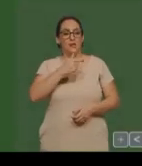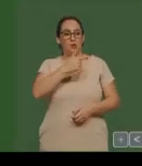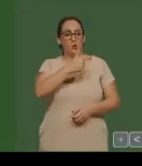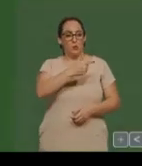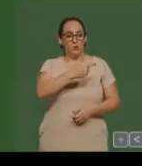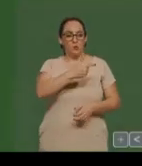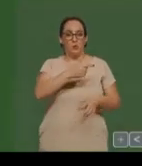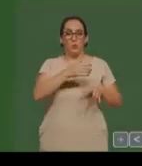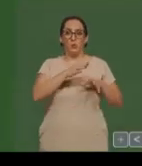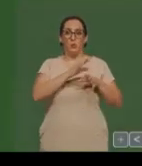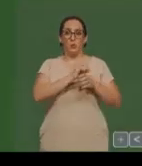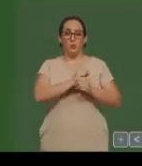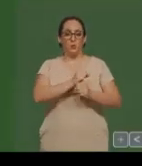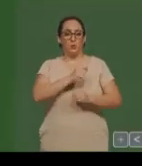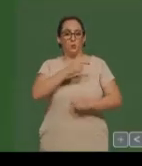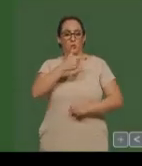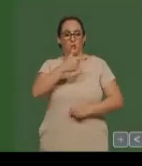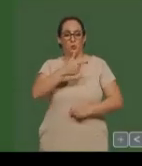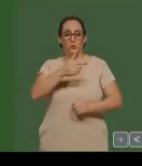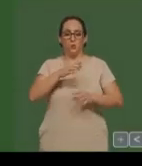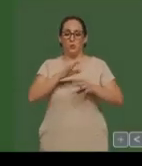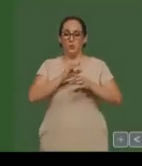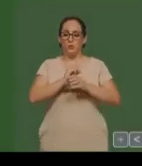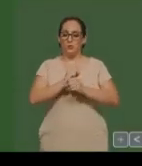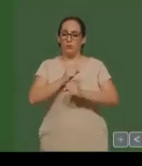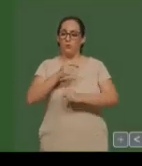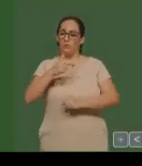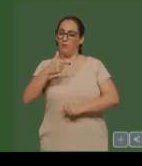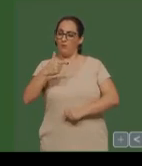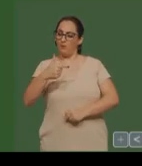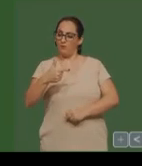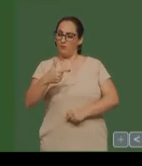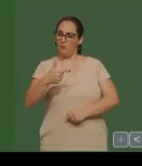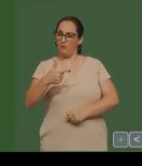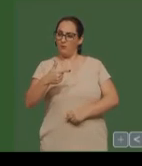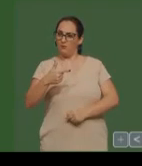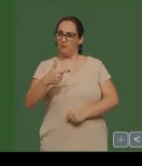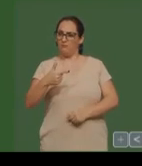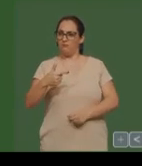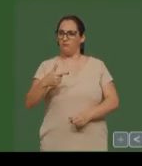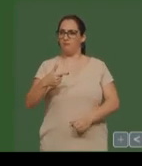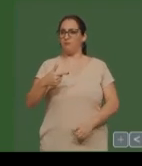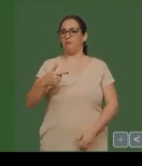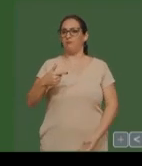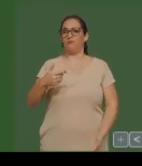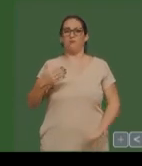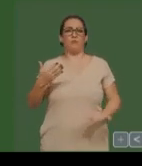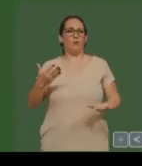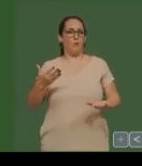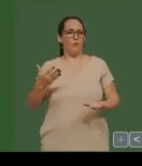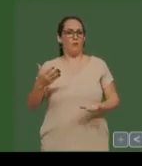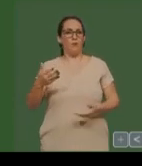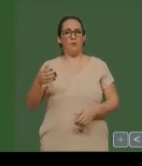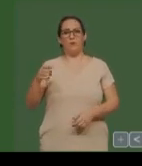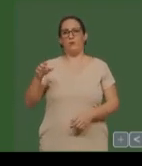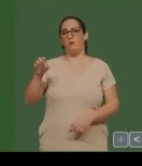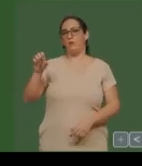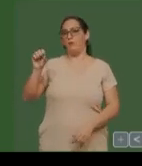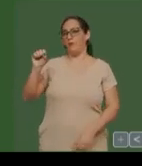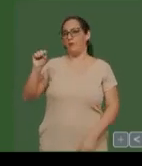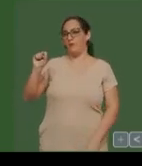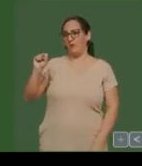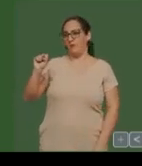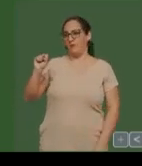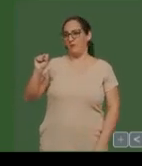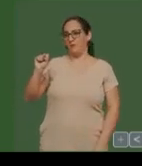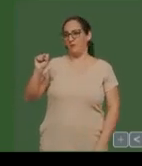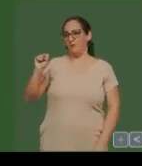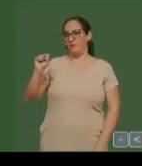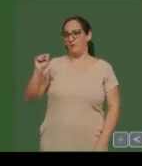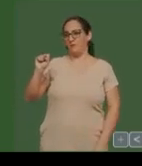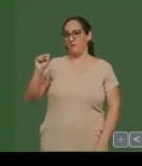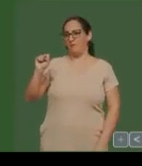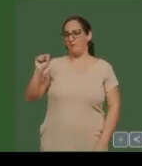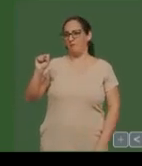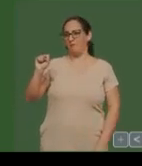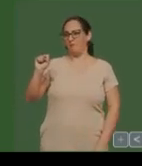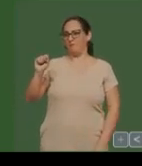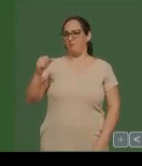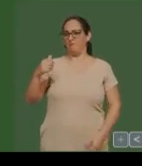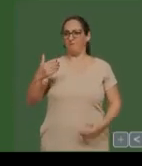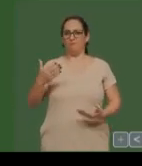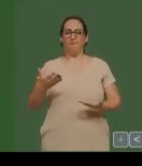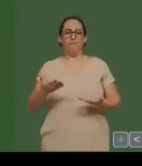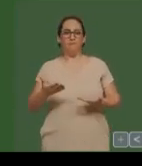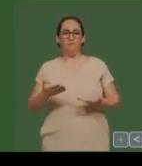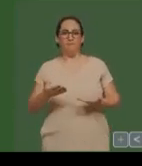mais 2 com mais 2, aí você vai falar assim, 2 com mais 2 com mais 2 é 8. Tá fácil também.